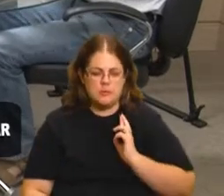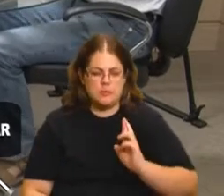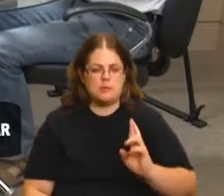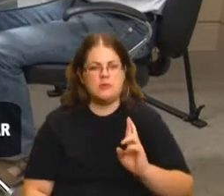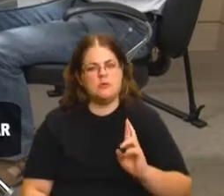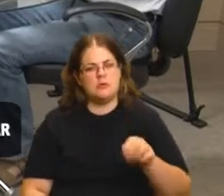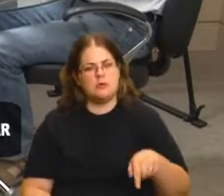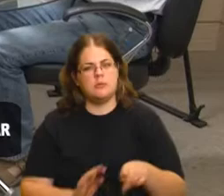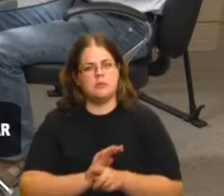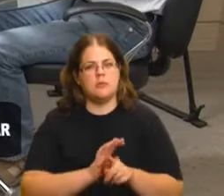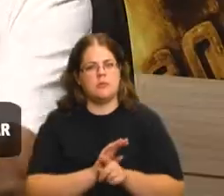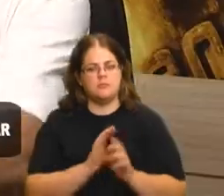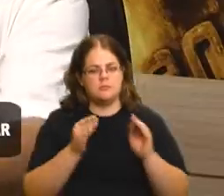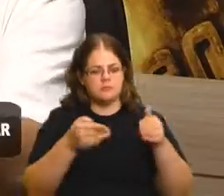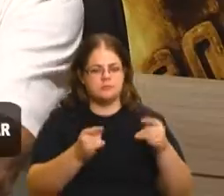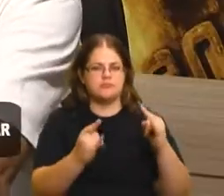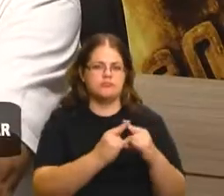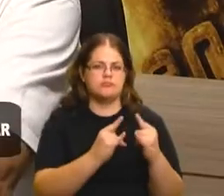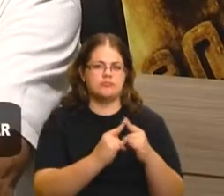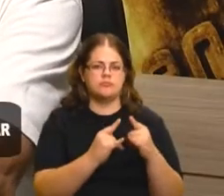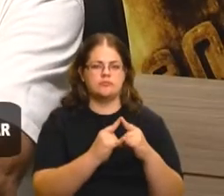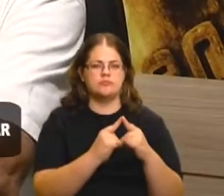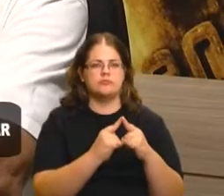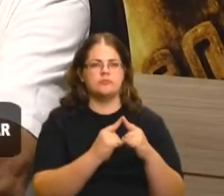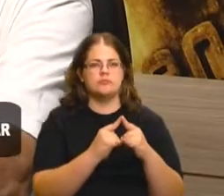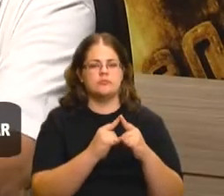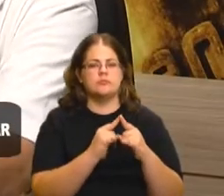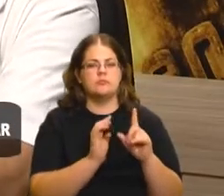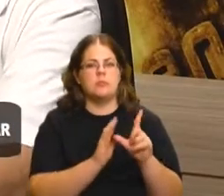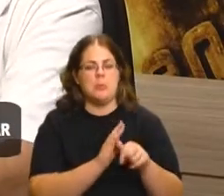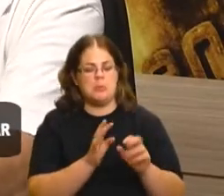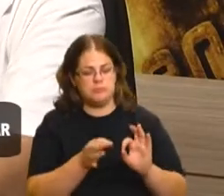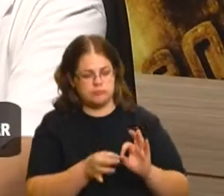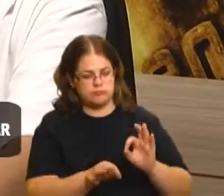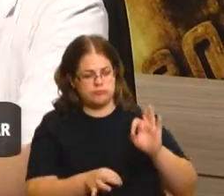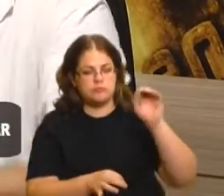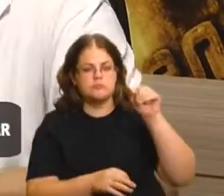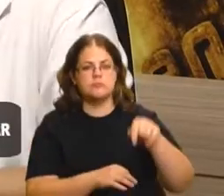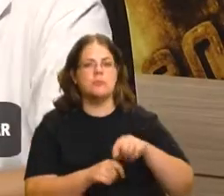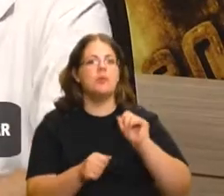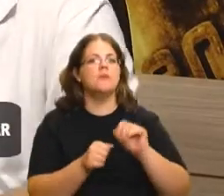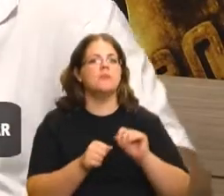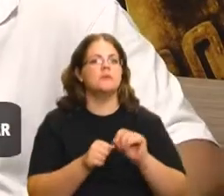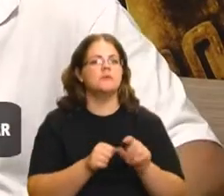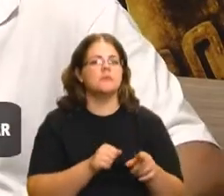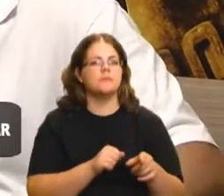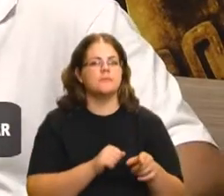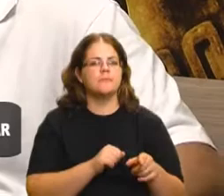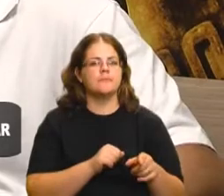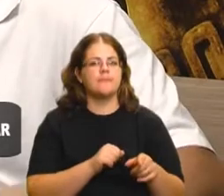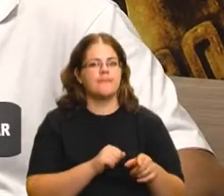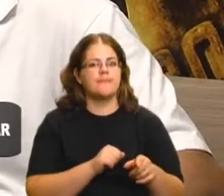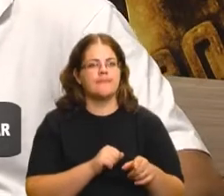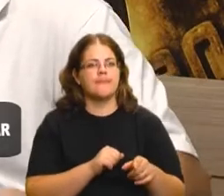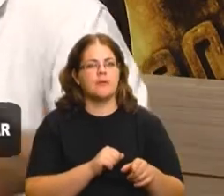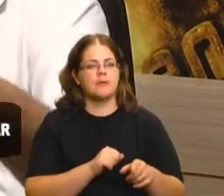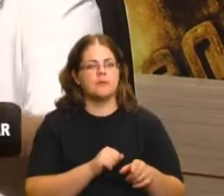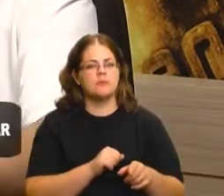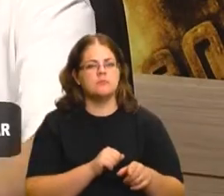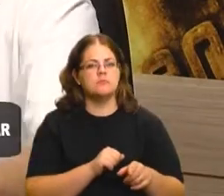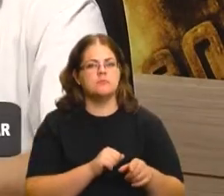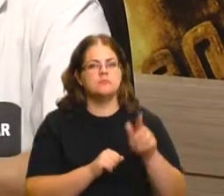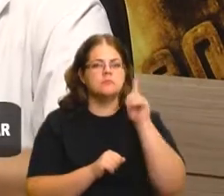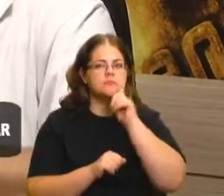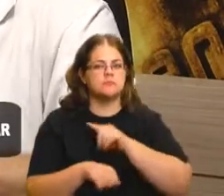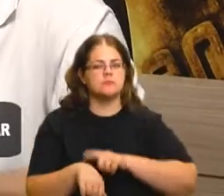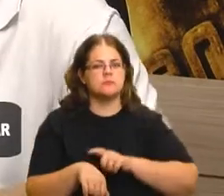querem uma institucionalização e a médio, longo prazo acham que podem transferir o poder aos